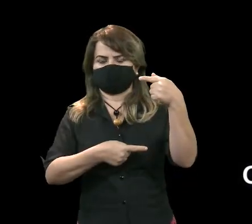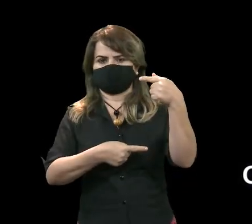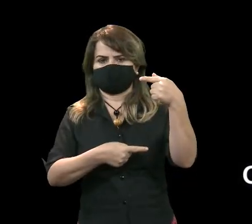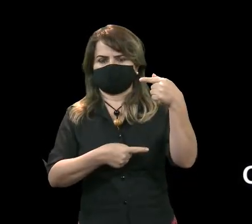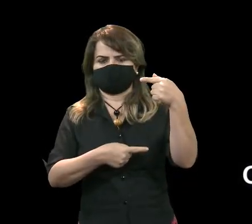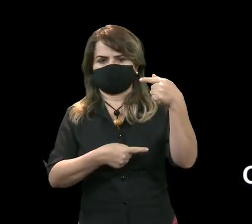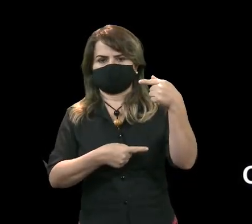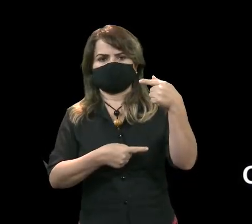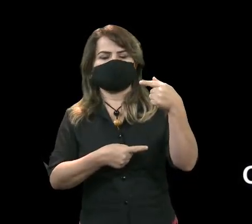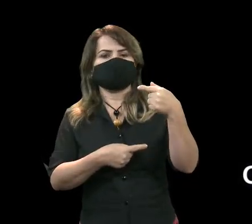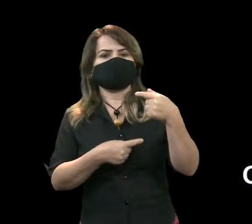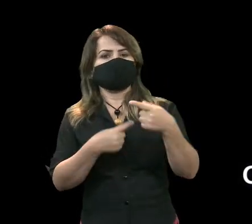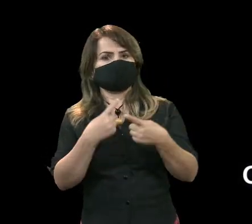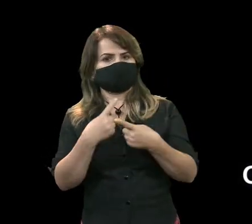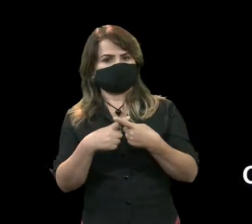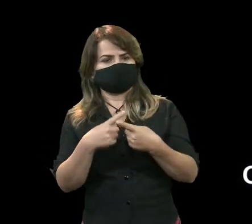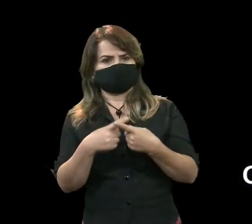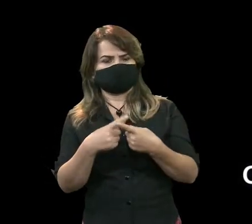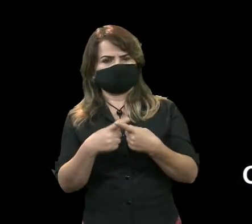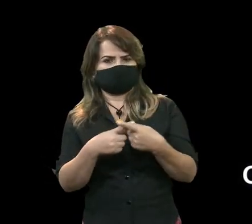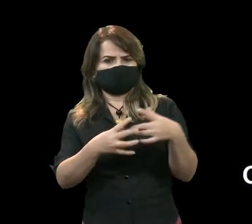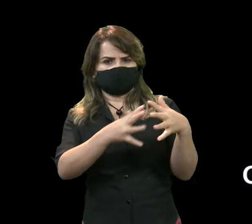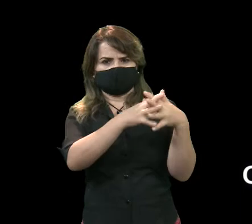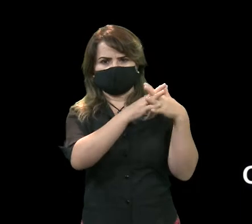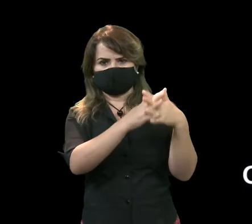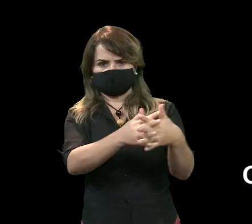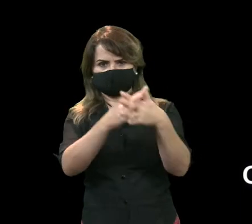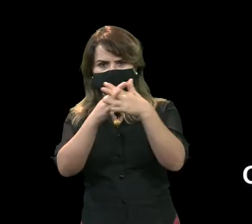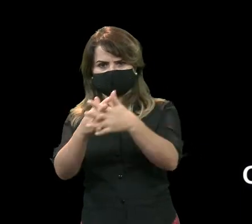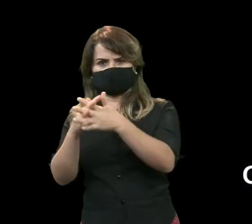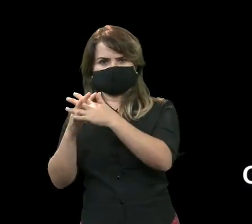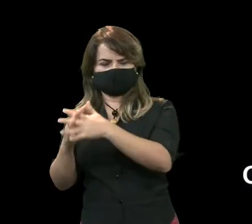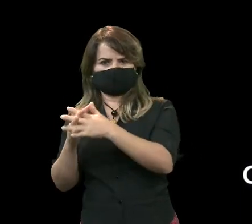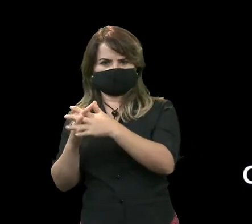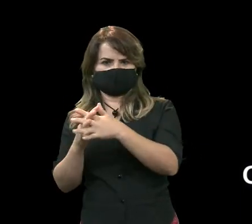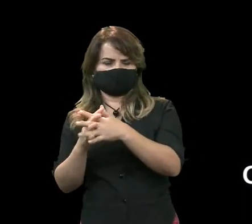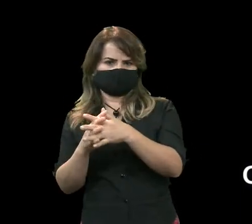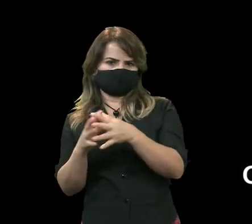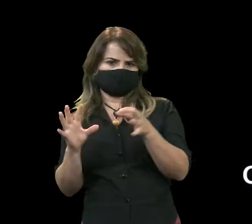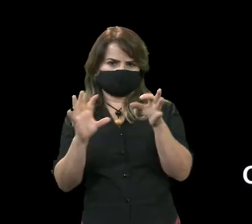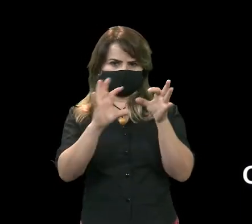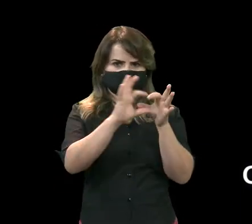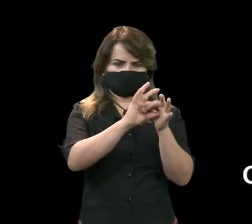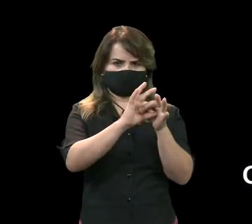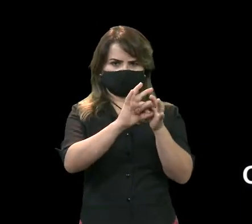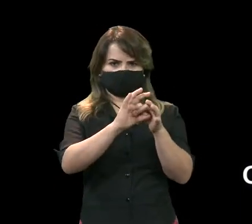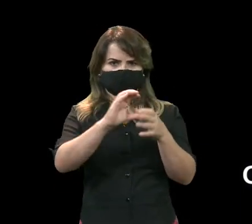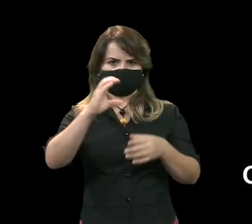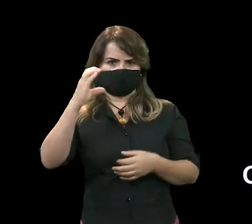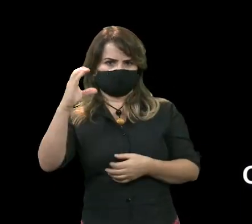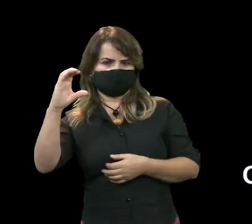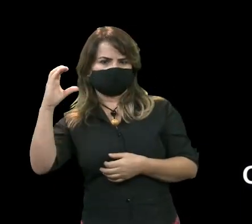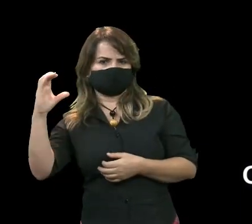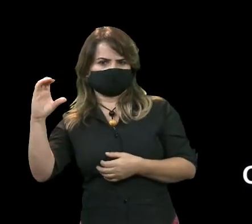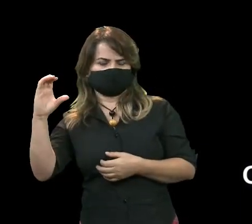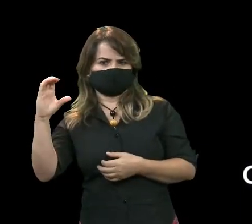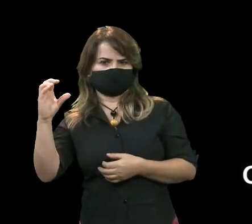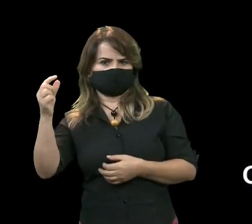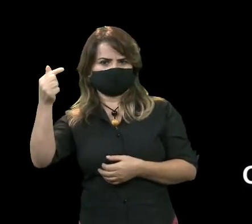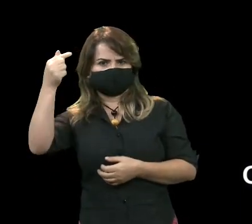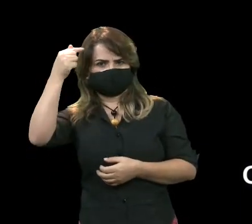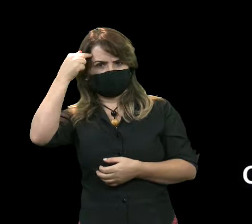haja... Estão fazendo uma confusão entre união, coordenação com